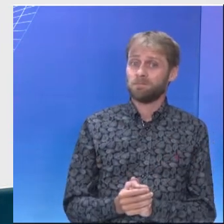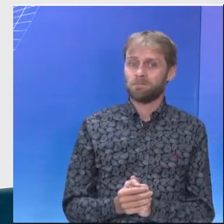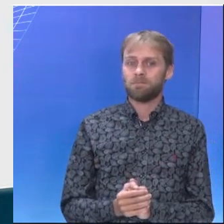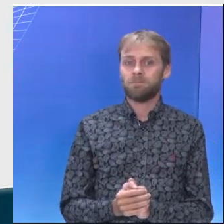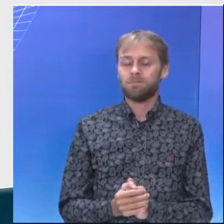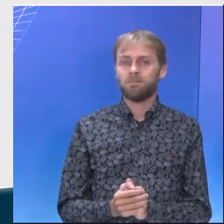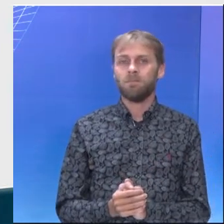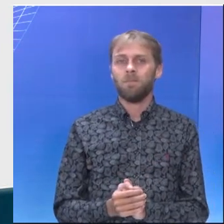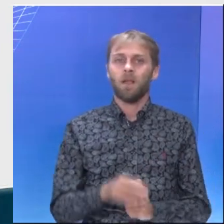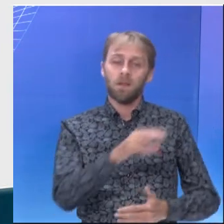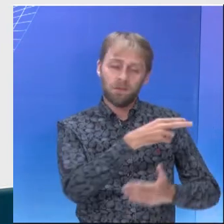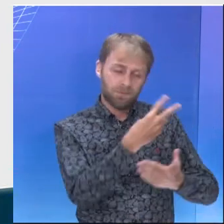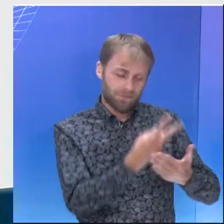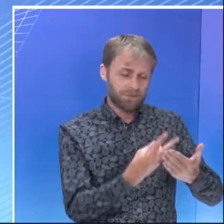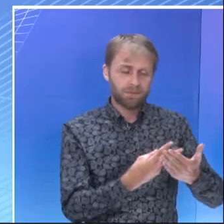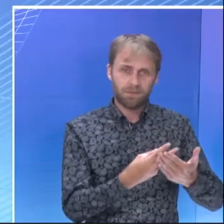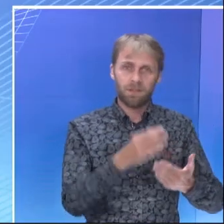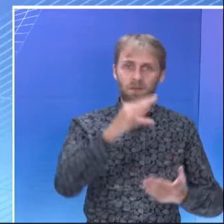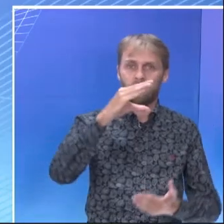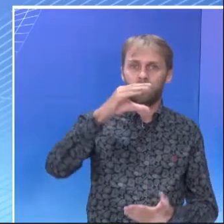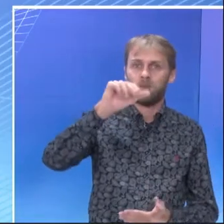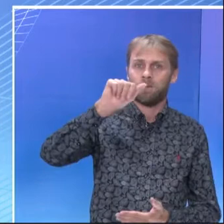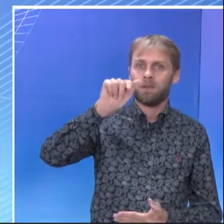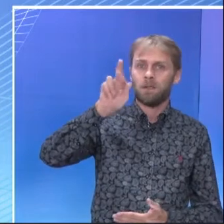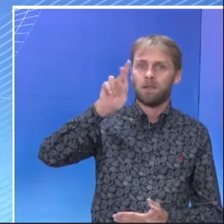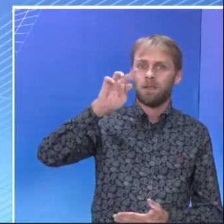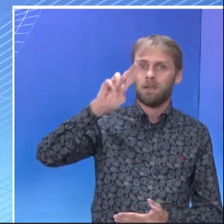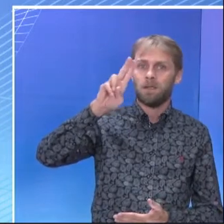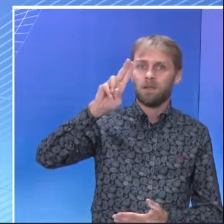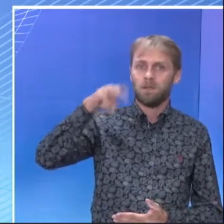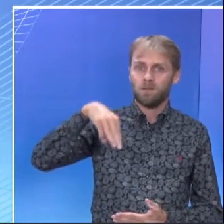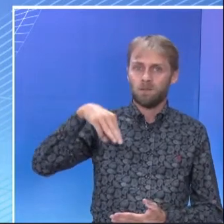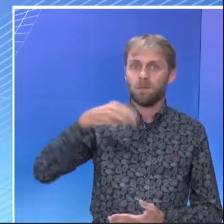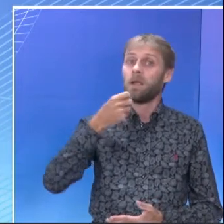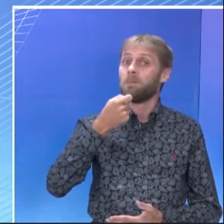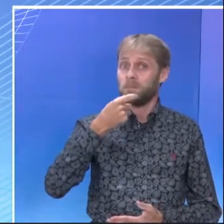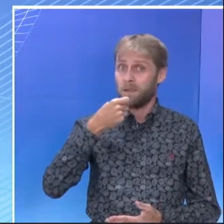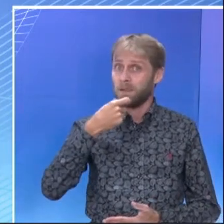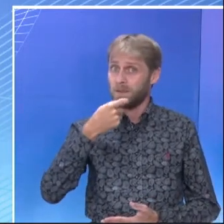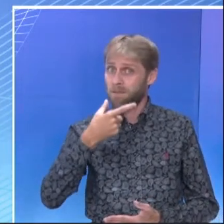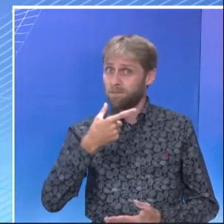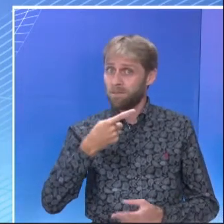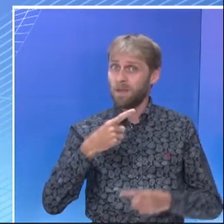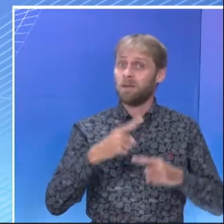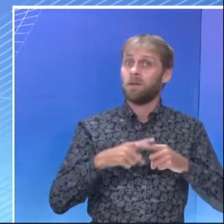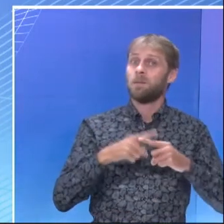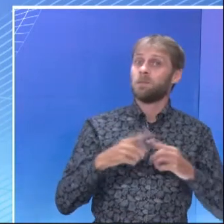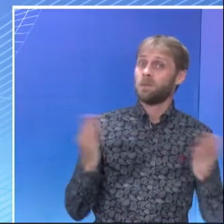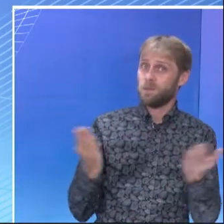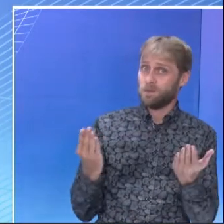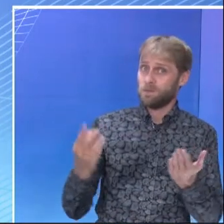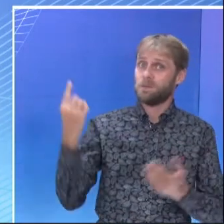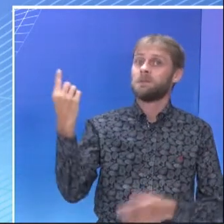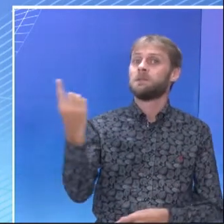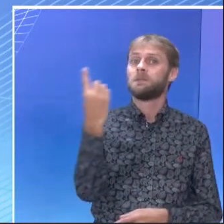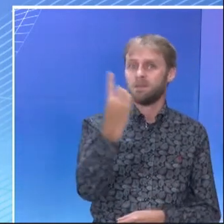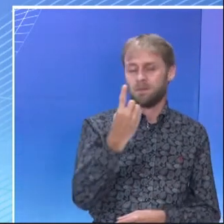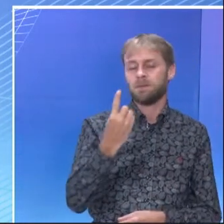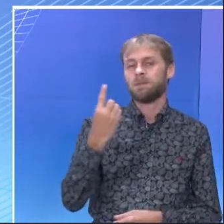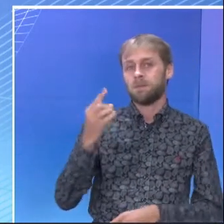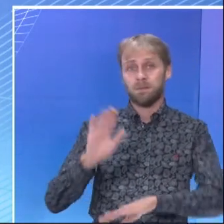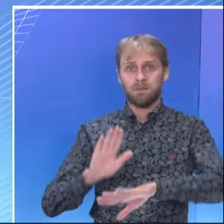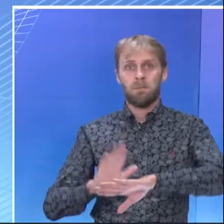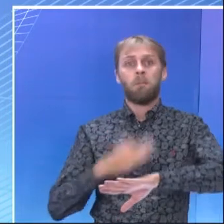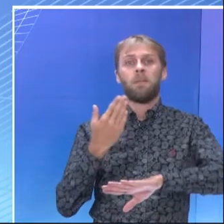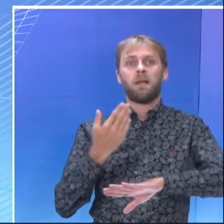os cartoons geralmente são críticas, é uma sátira? Por que ele está dizendo isso aqui? Porque hoje, cada dia que passa,